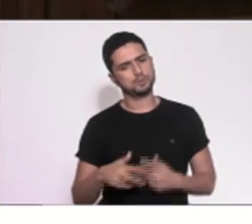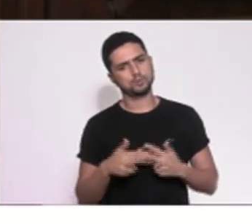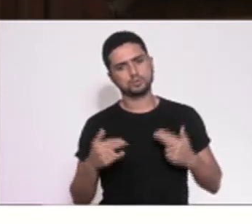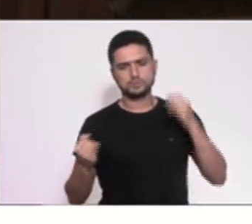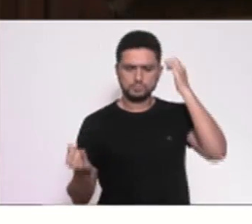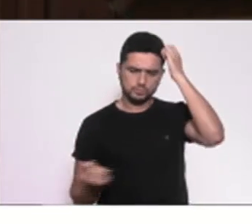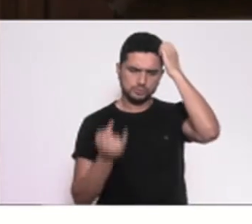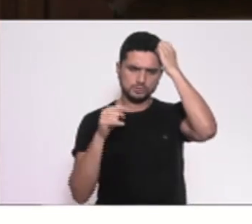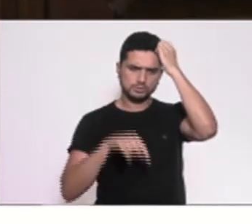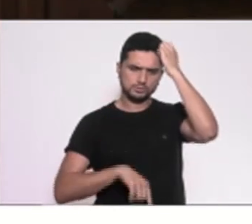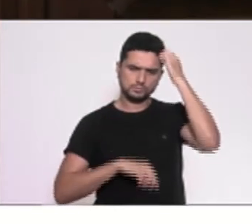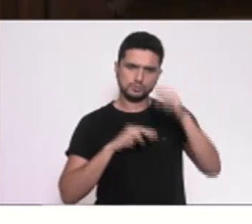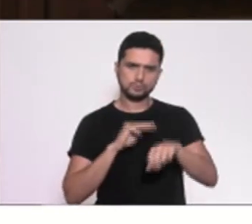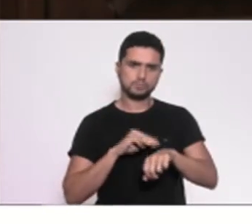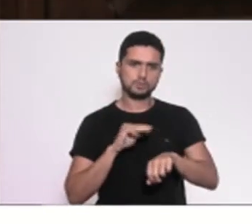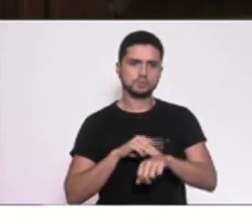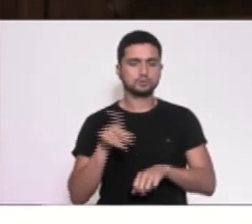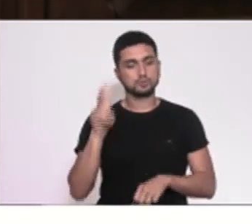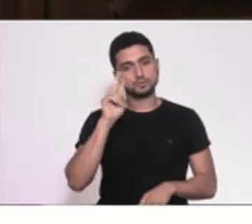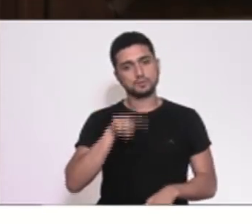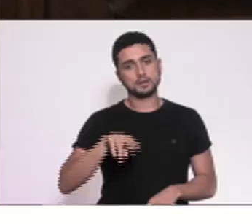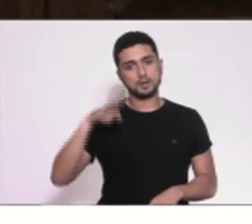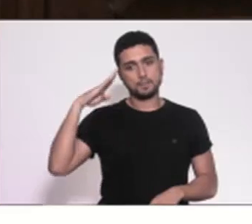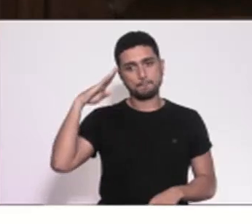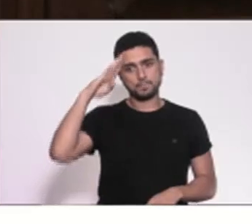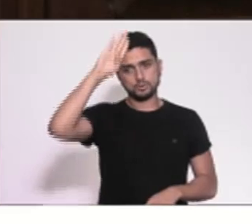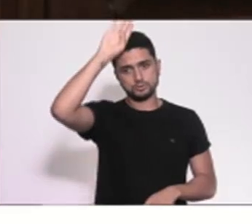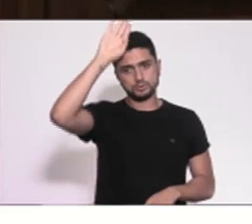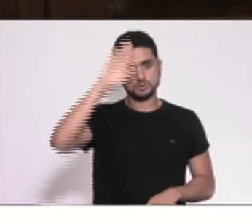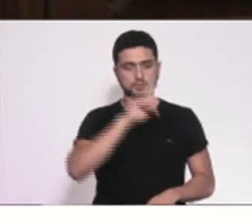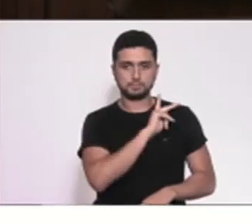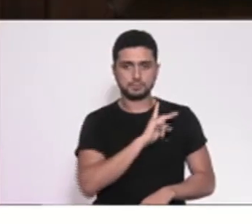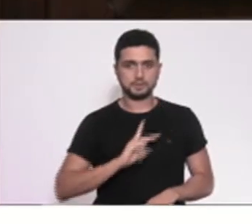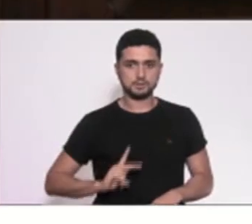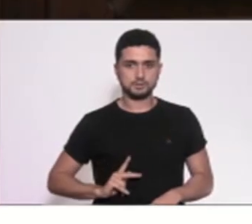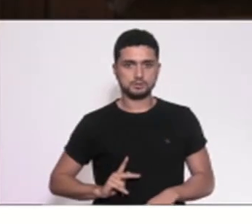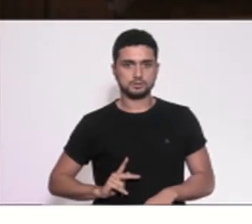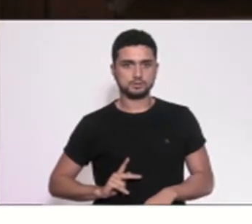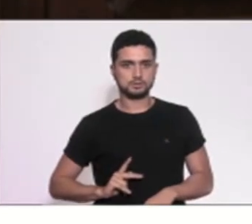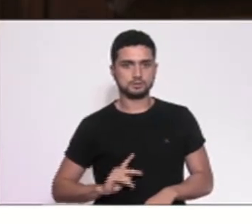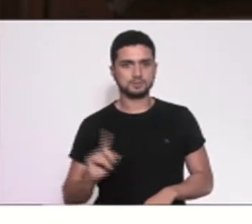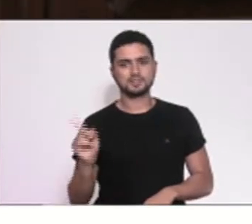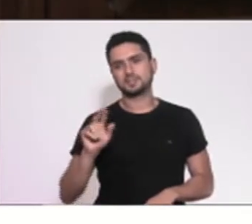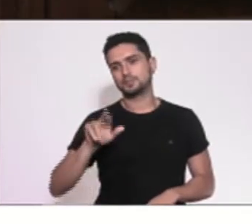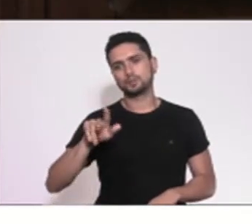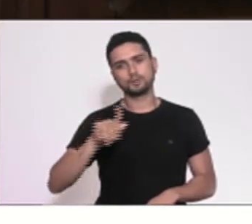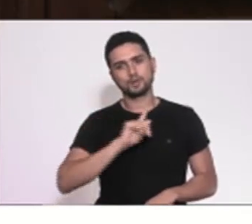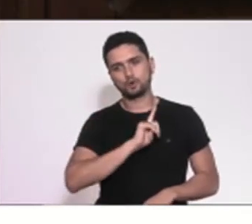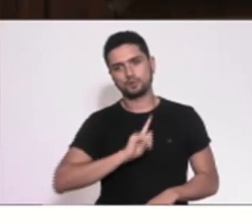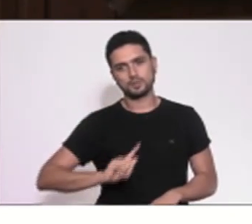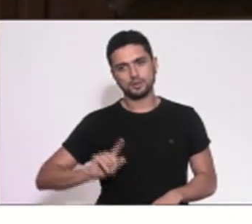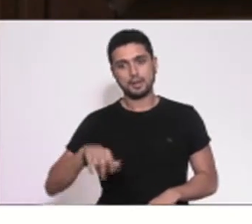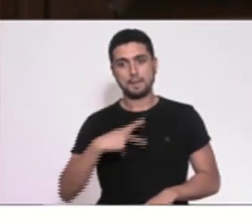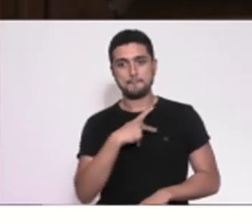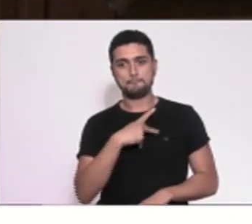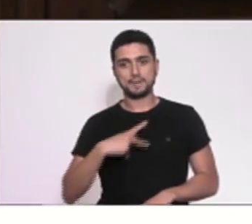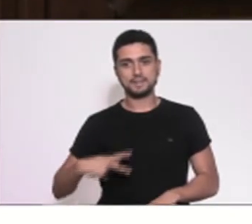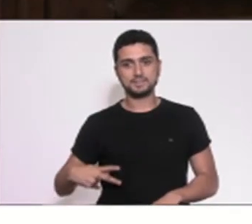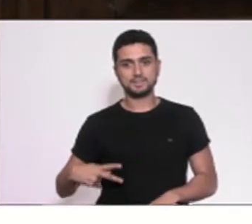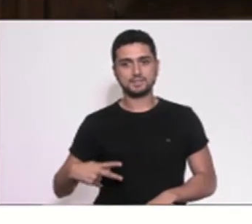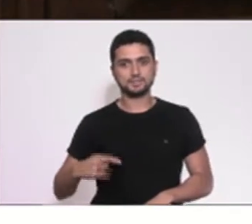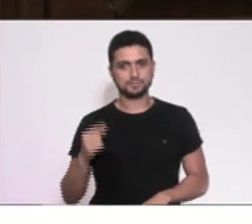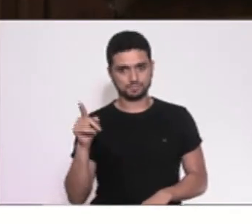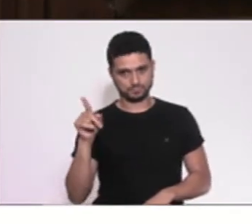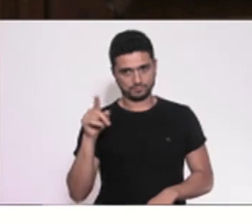que a gente vê o presidente da República, já ia falar governador, mas não foi, né? O presidente